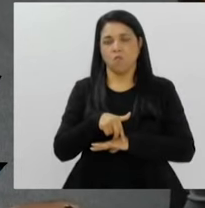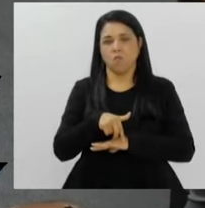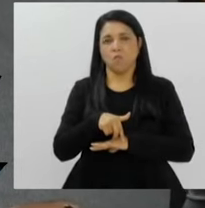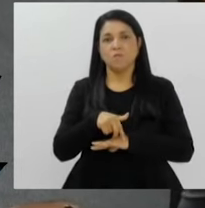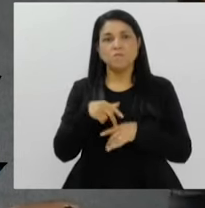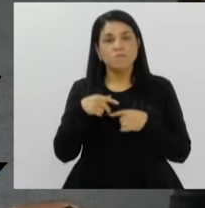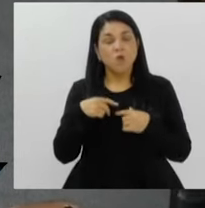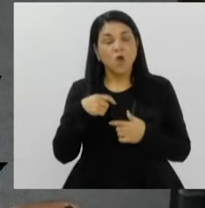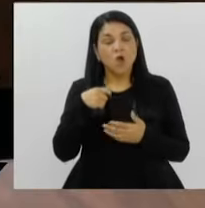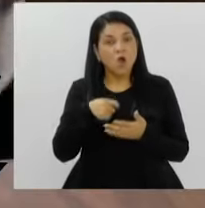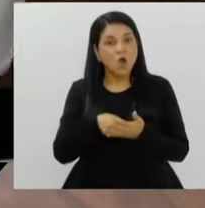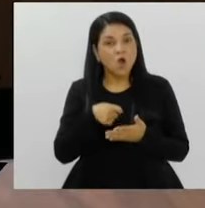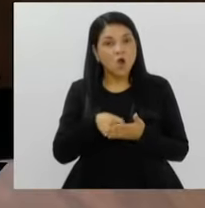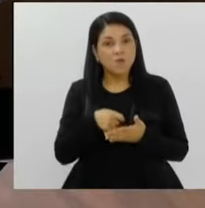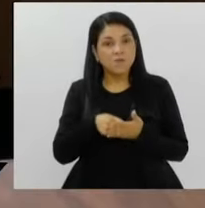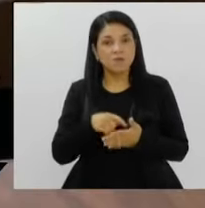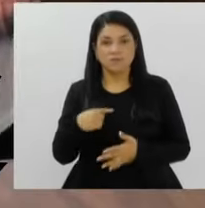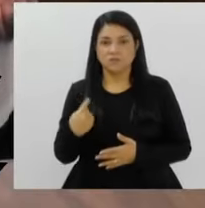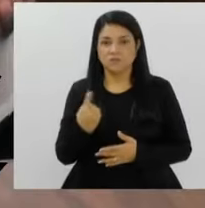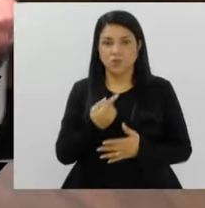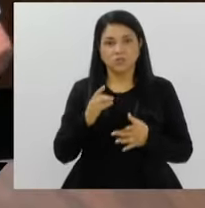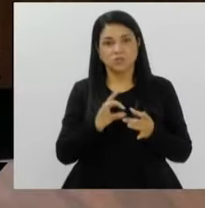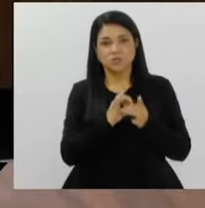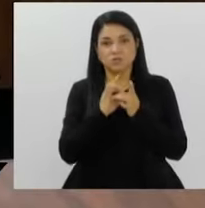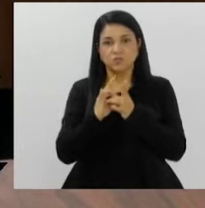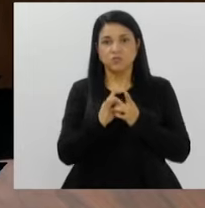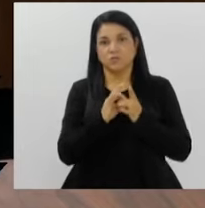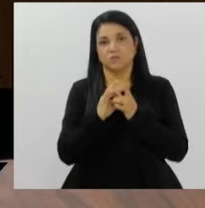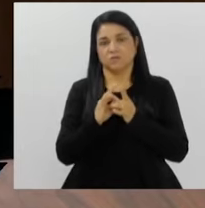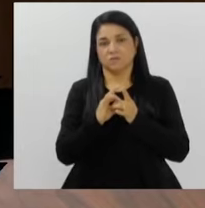Nós temos a obrigação de nos unirmos.